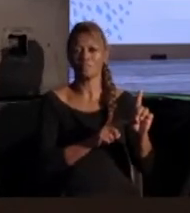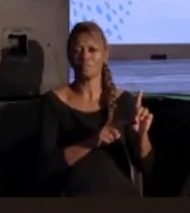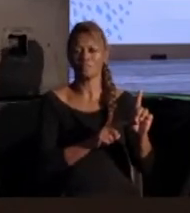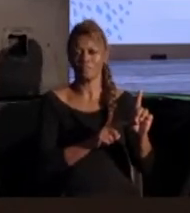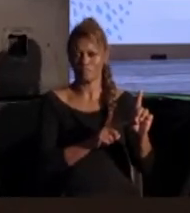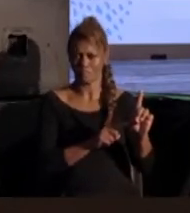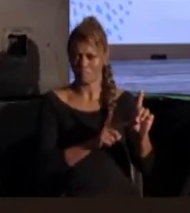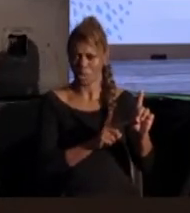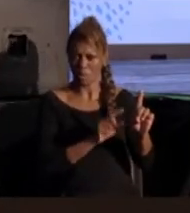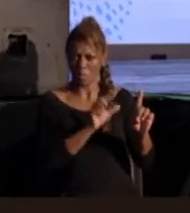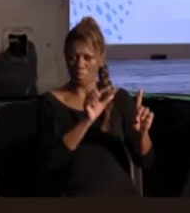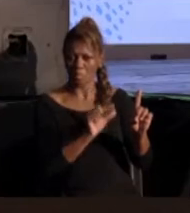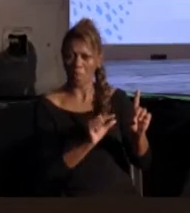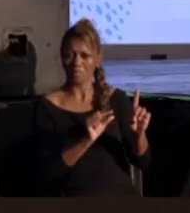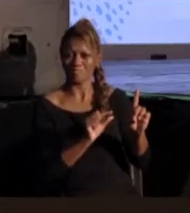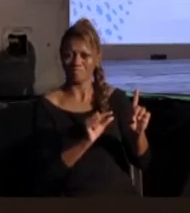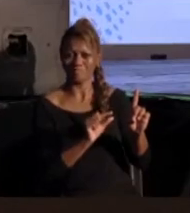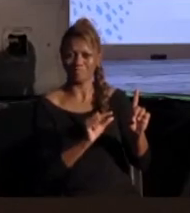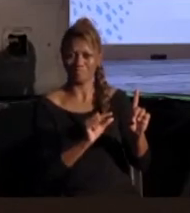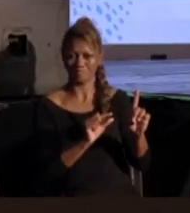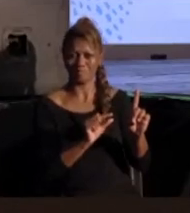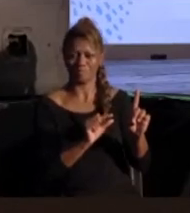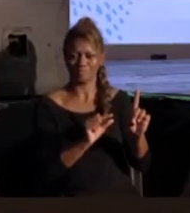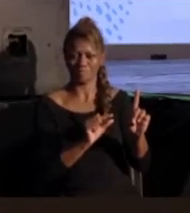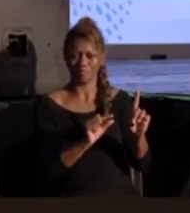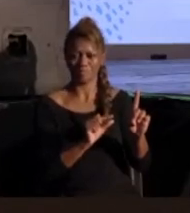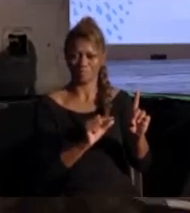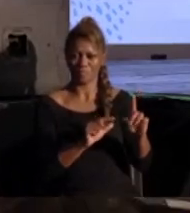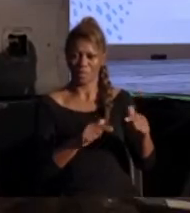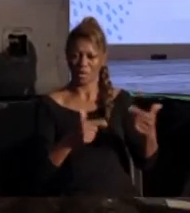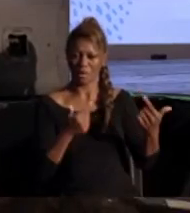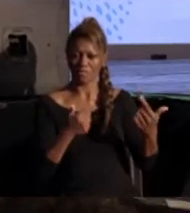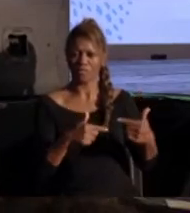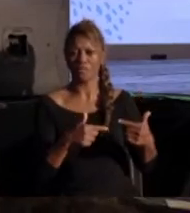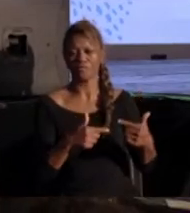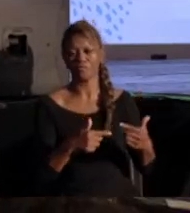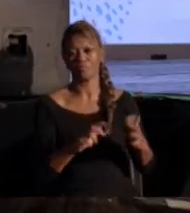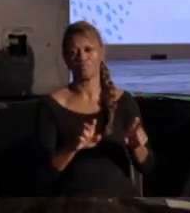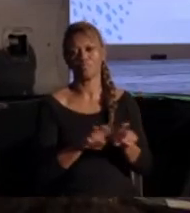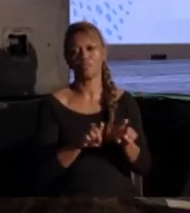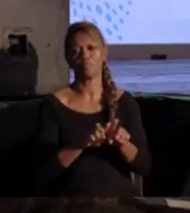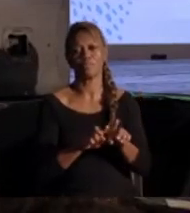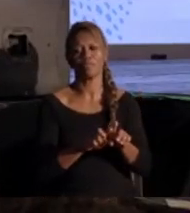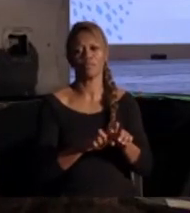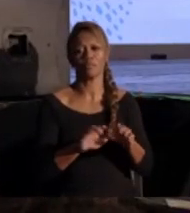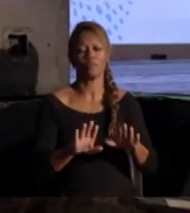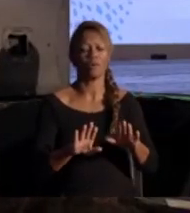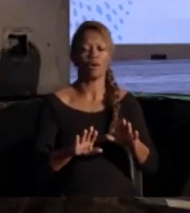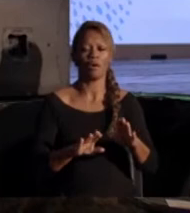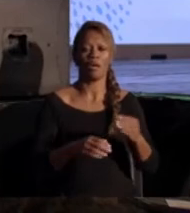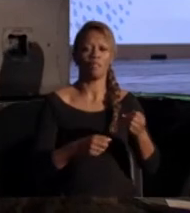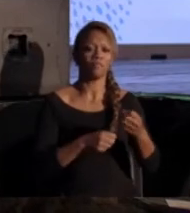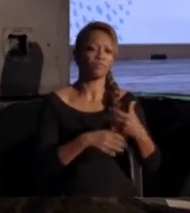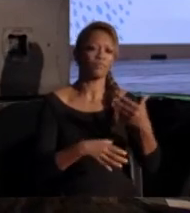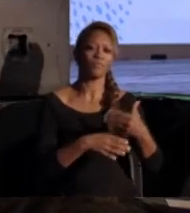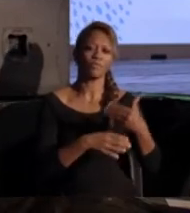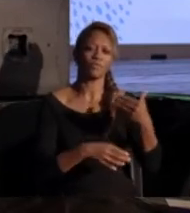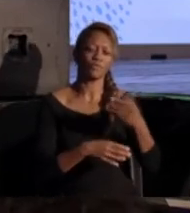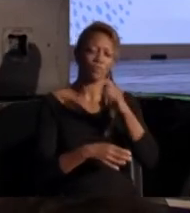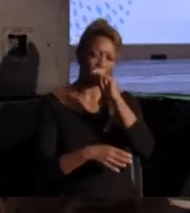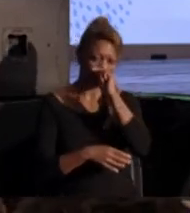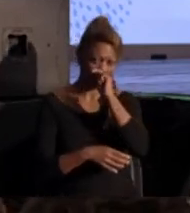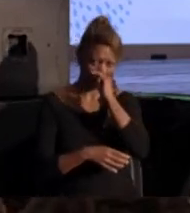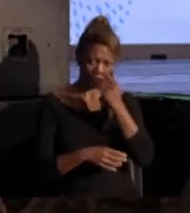tem pouco direito. Então, esse é um desafio tremendo. Foi colocado aqui no chat que complementa